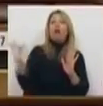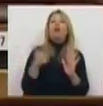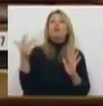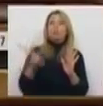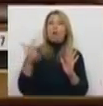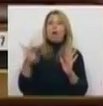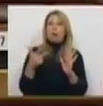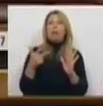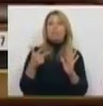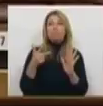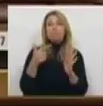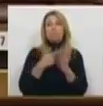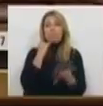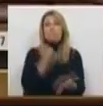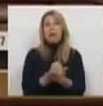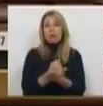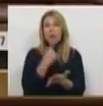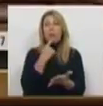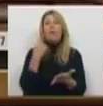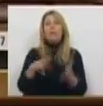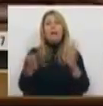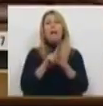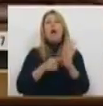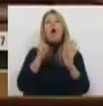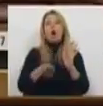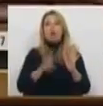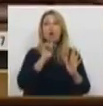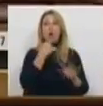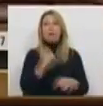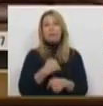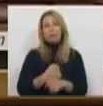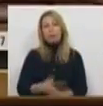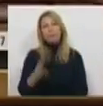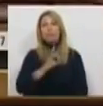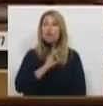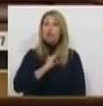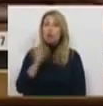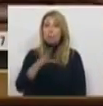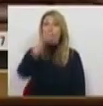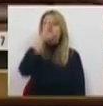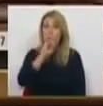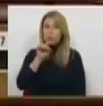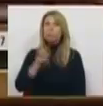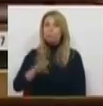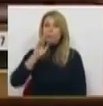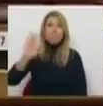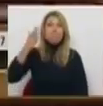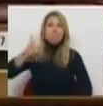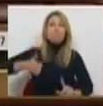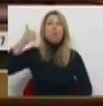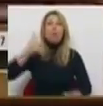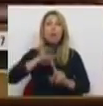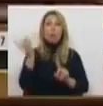deixou a sua maior marca, essa legislação chama-se Código de Trabalho. E, Sr. Primeiro-Ministro, deve ser uma das prioridades para